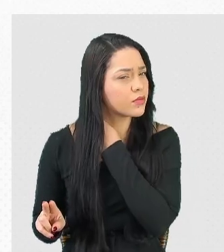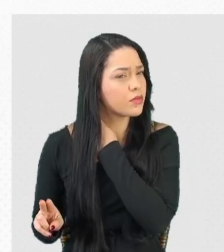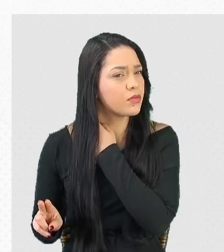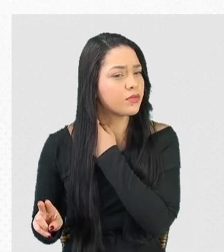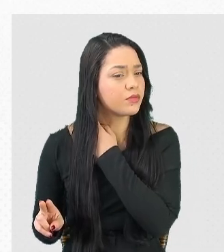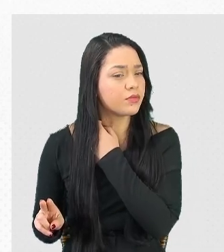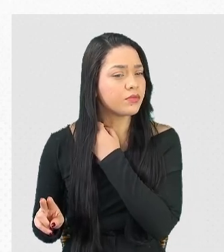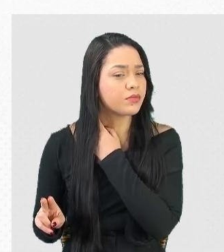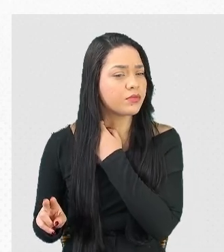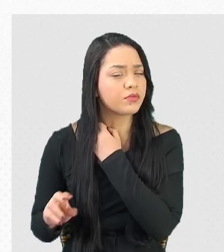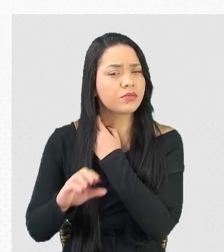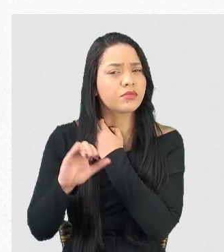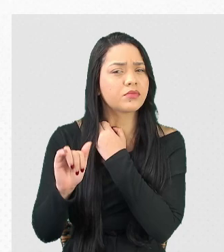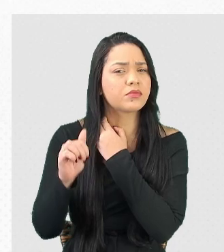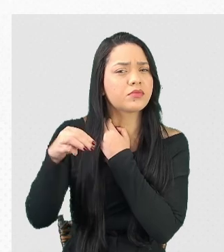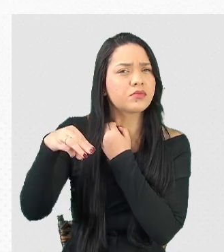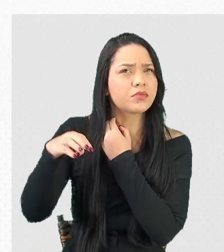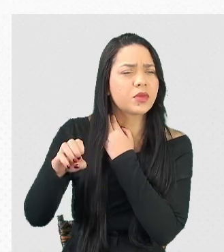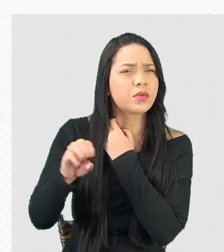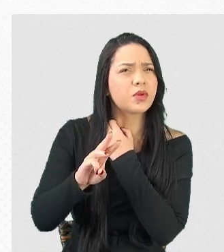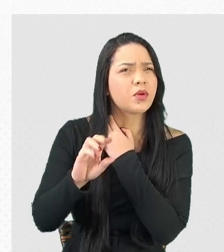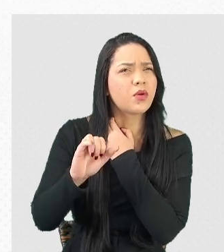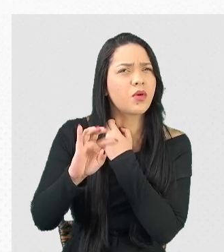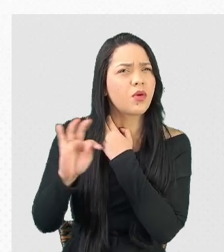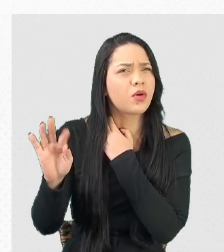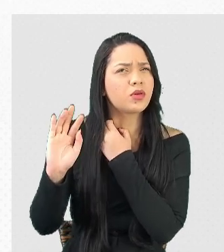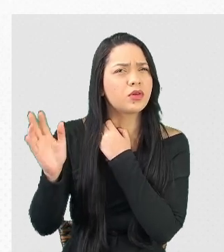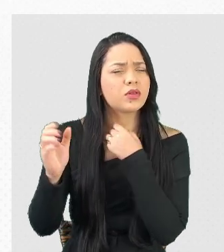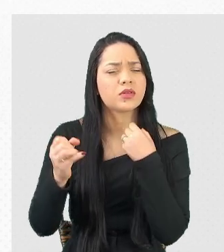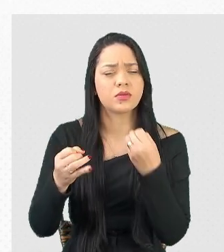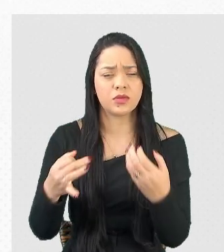falar aí que ele fez algo realmente, ele fez o que? A máquina a vapor.